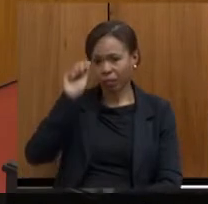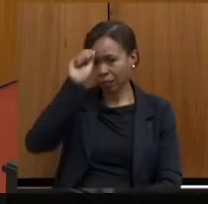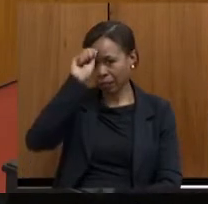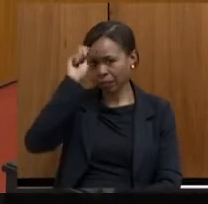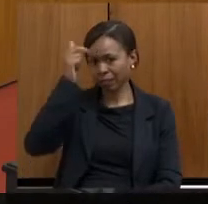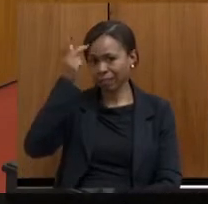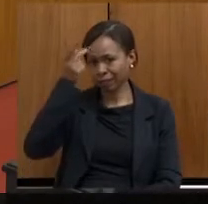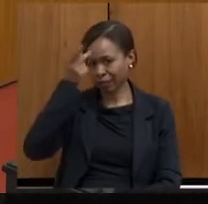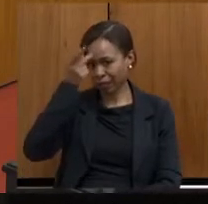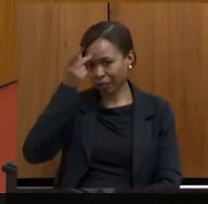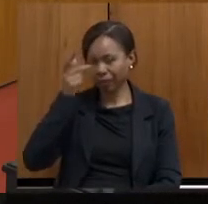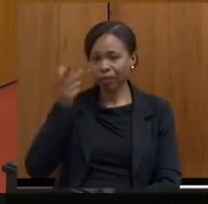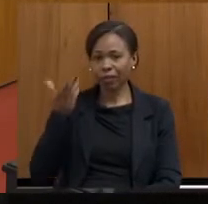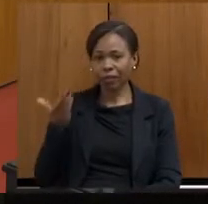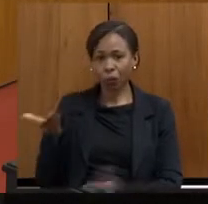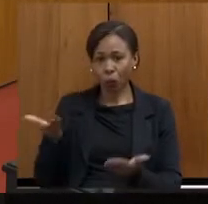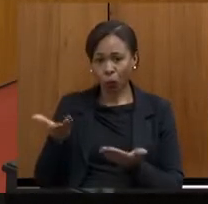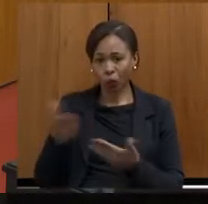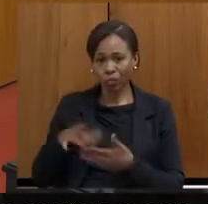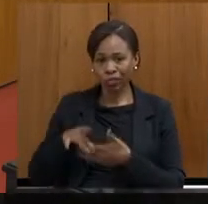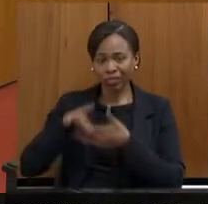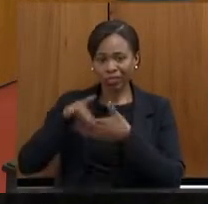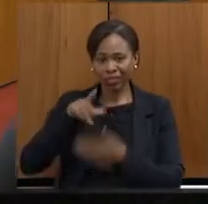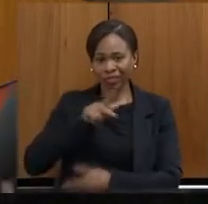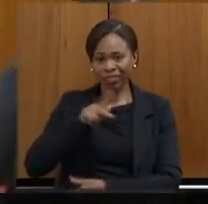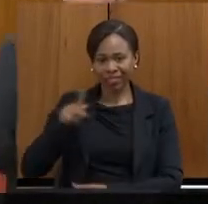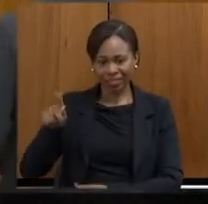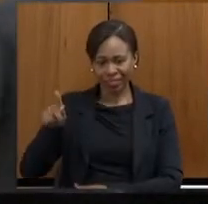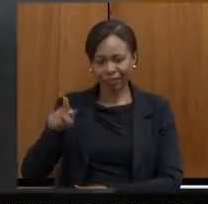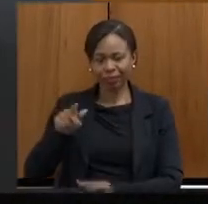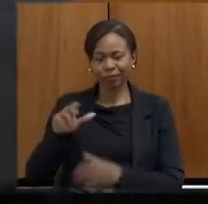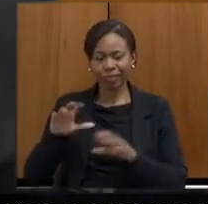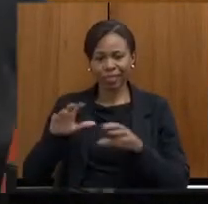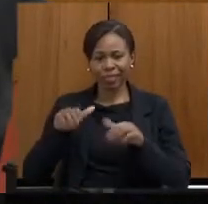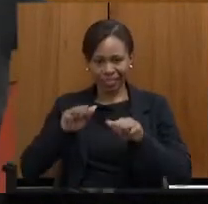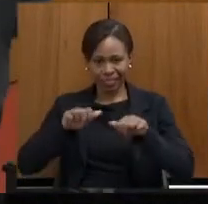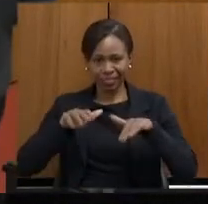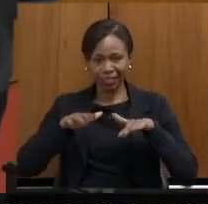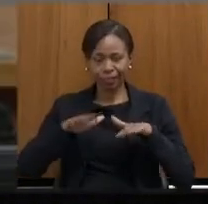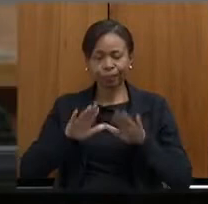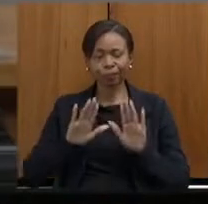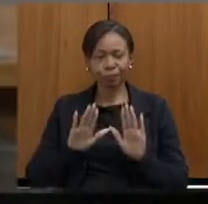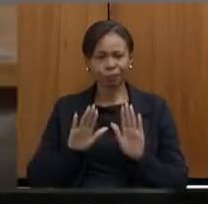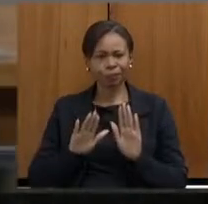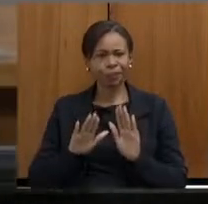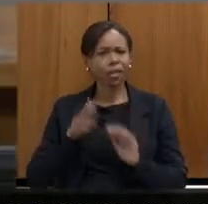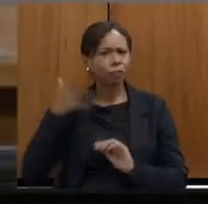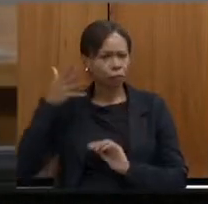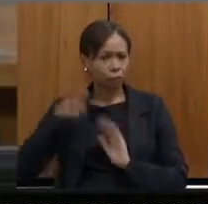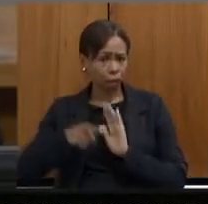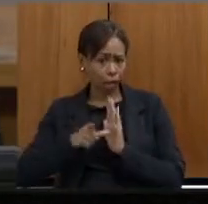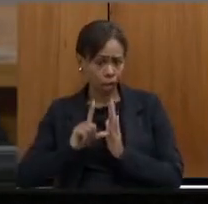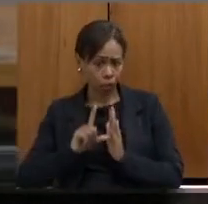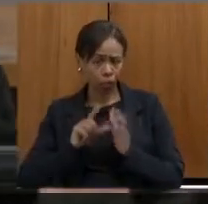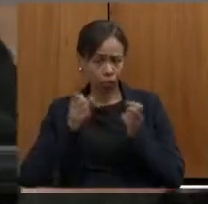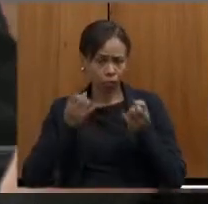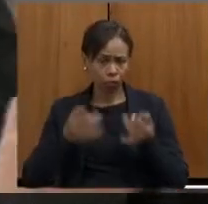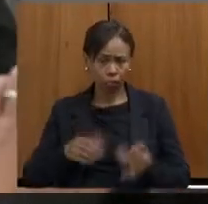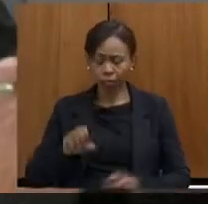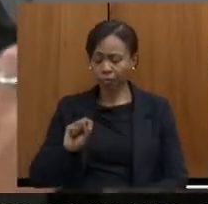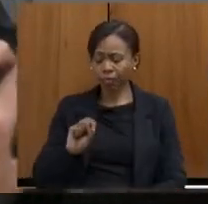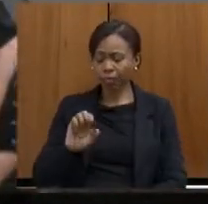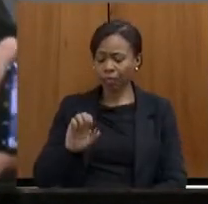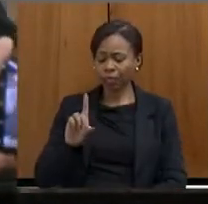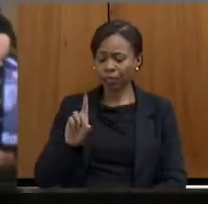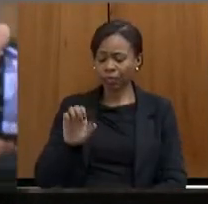que está presidindo essa audiência. E, antes de eu começar, eu gostaria de falar um pouco da CEDES. A CEDES hoje é responsável